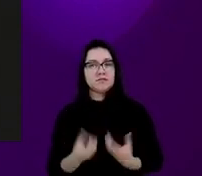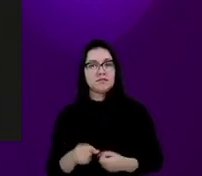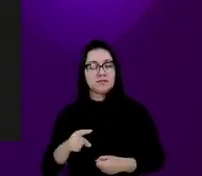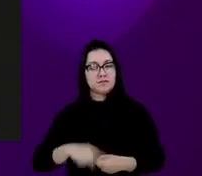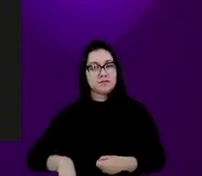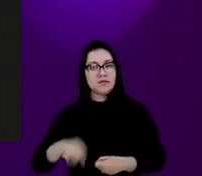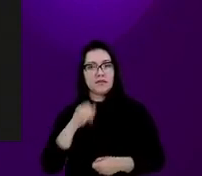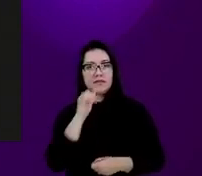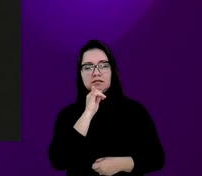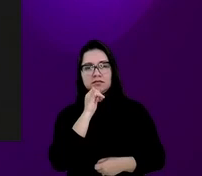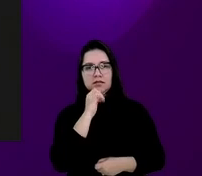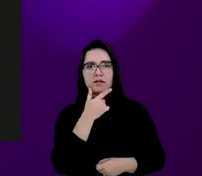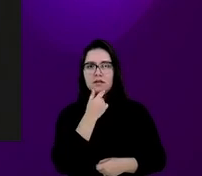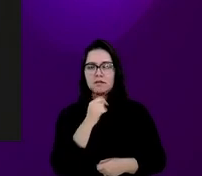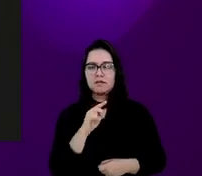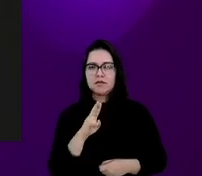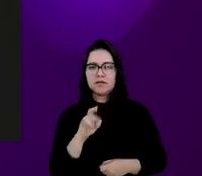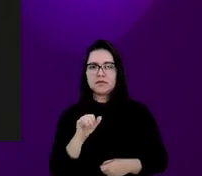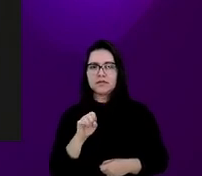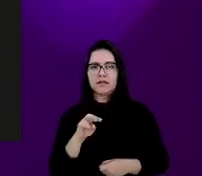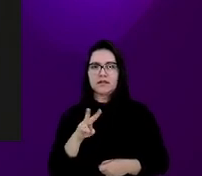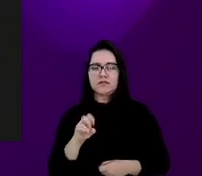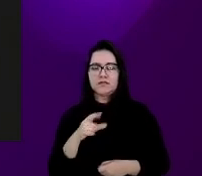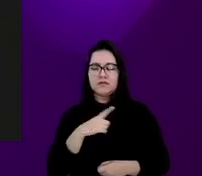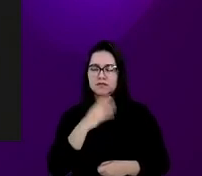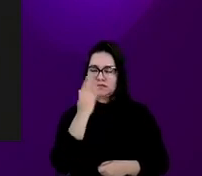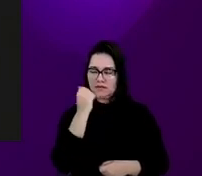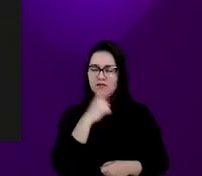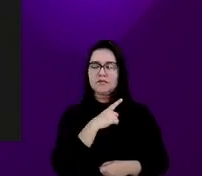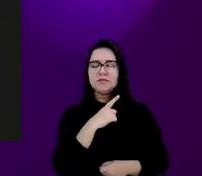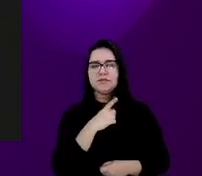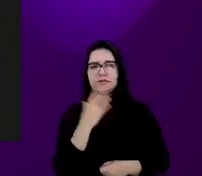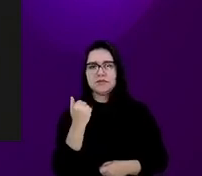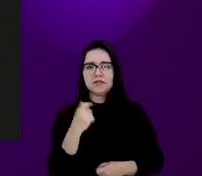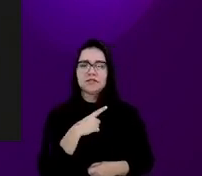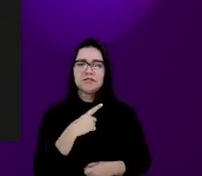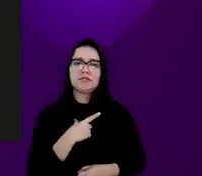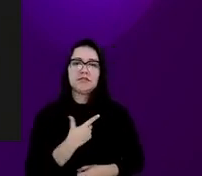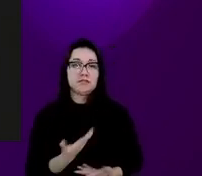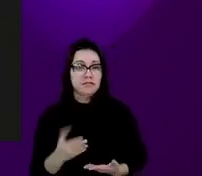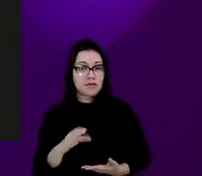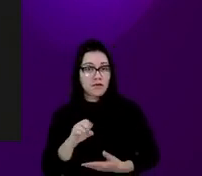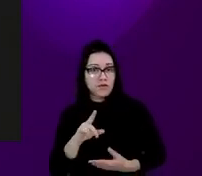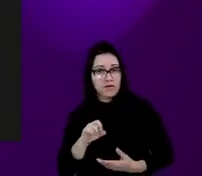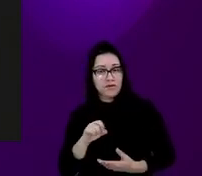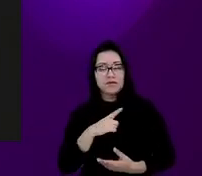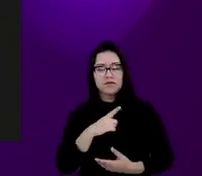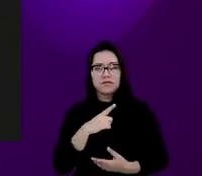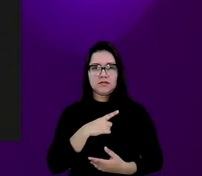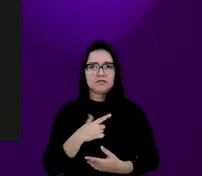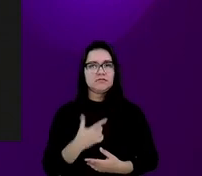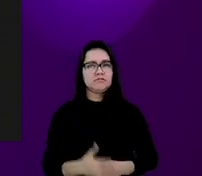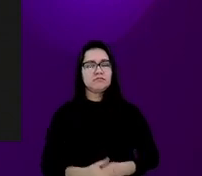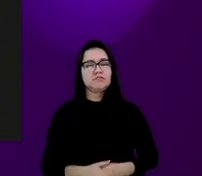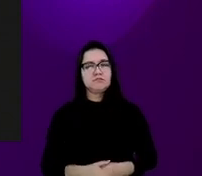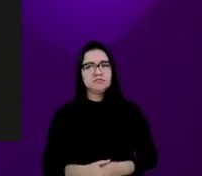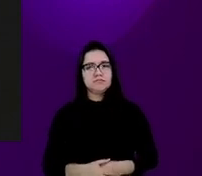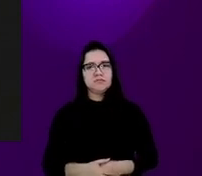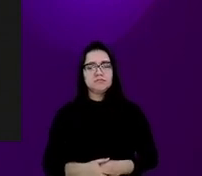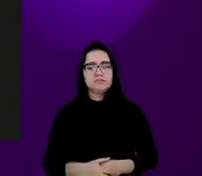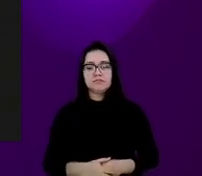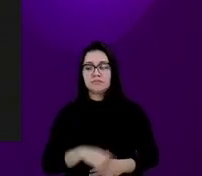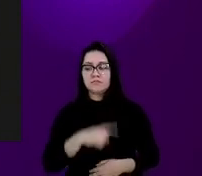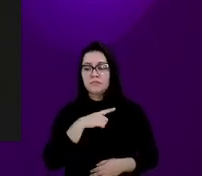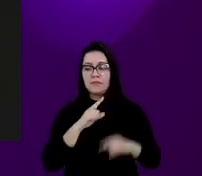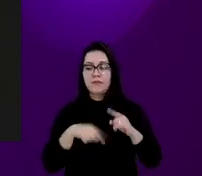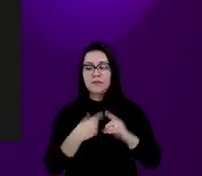o Gustavo, né, sabe que, por exemplo, na cirurgia do colo uterino, né, a laparoscopia, durante um tempo foi usada, mas depois tivemos